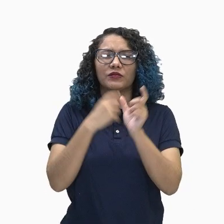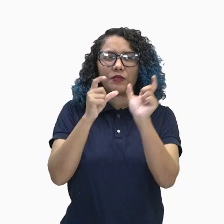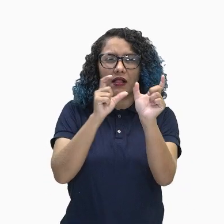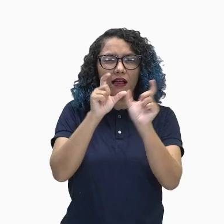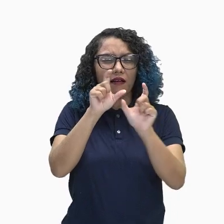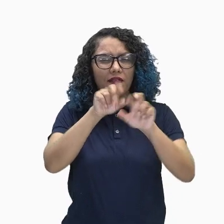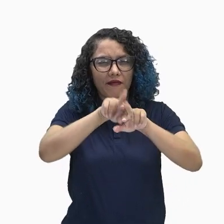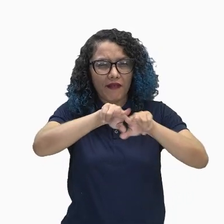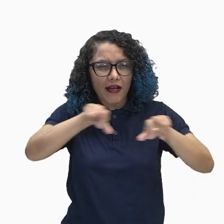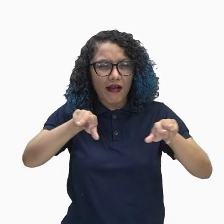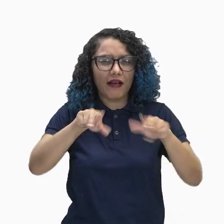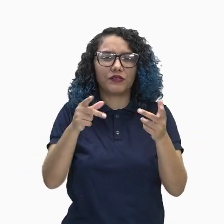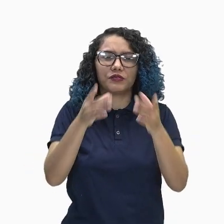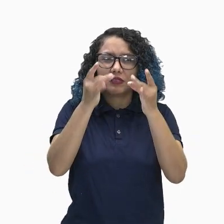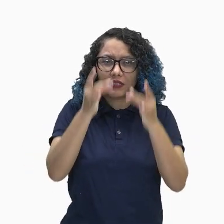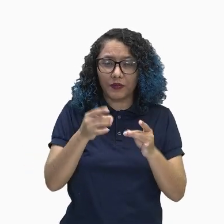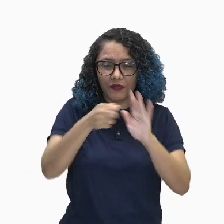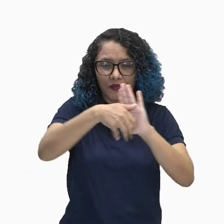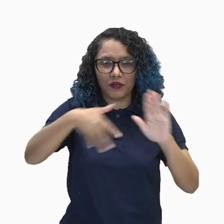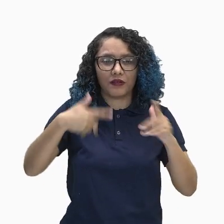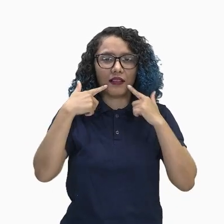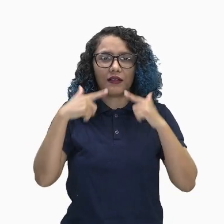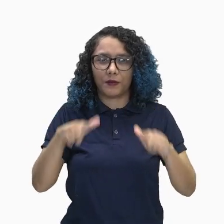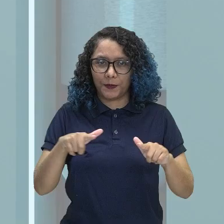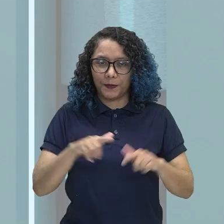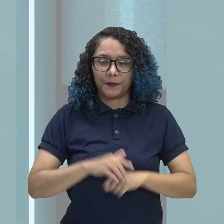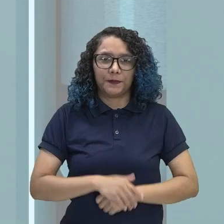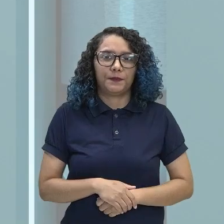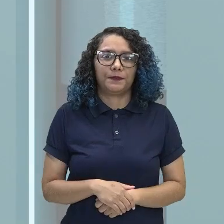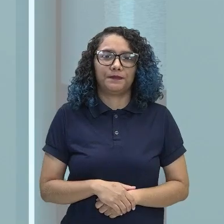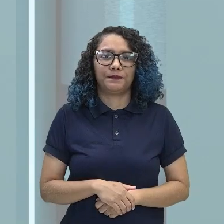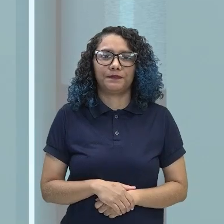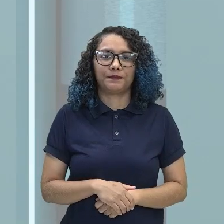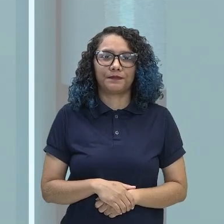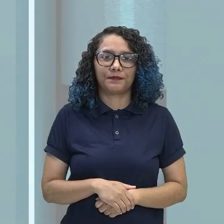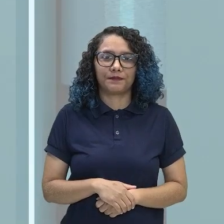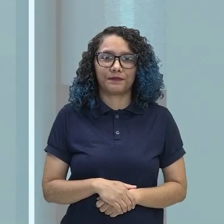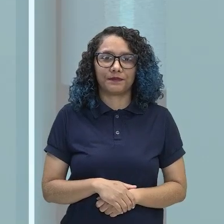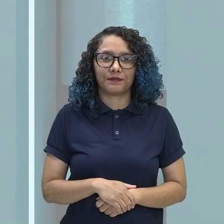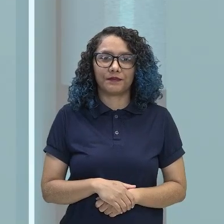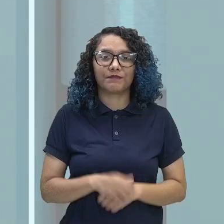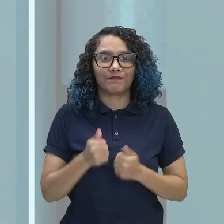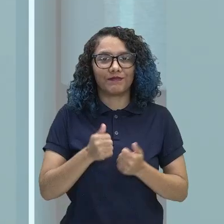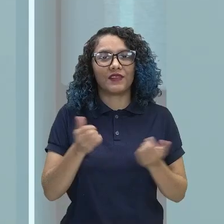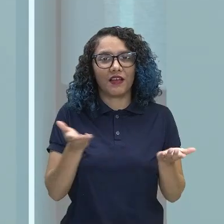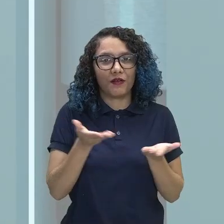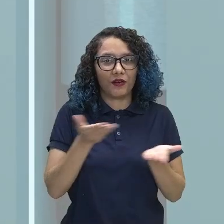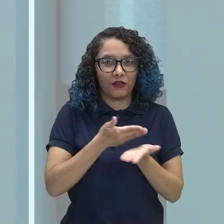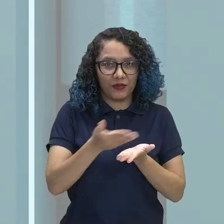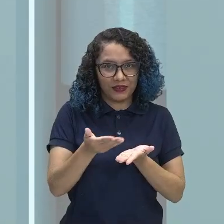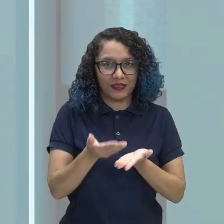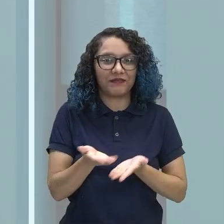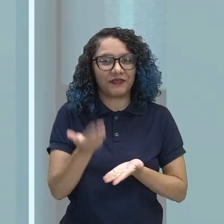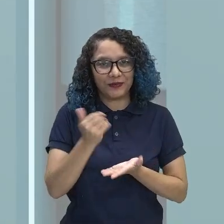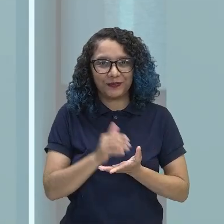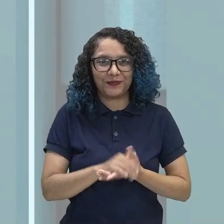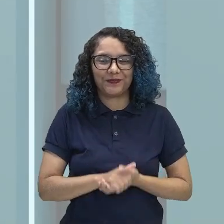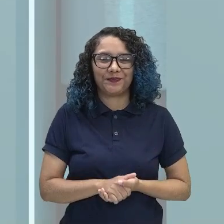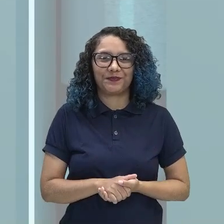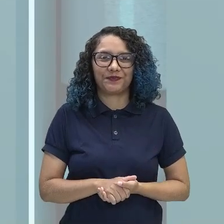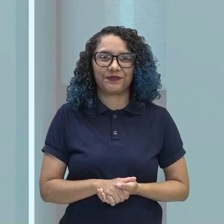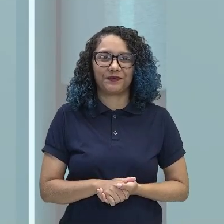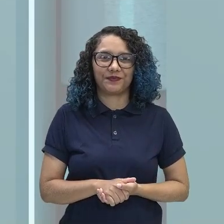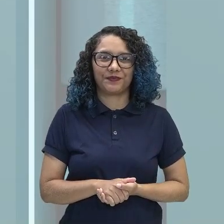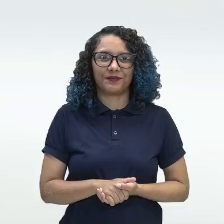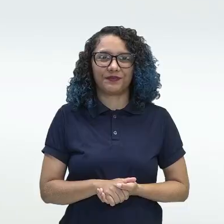sentidos e o detalhamento figuras de linguagem. Muito bem, então vamos iniciar a nossa